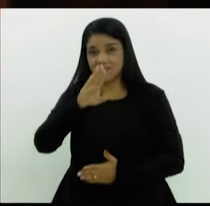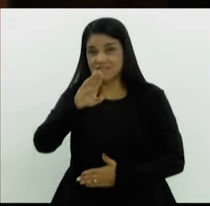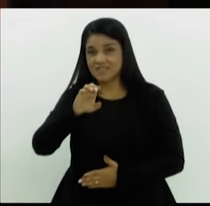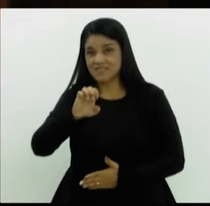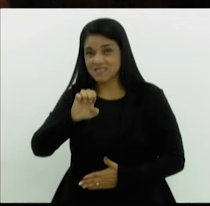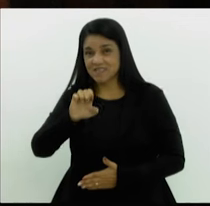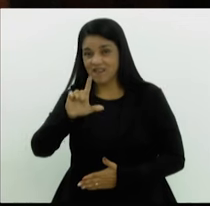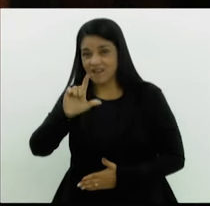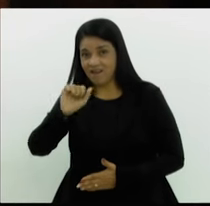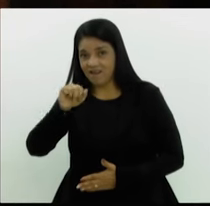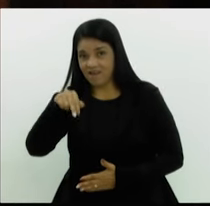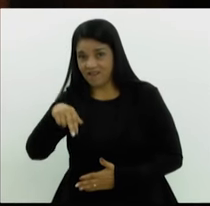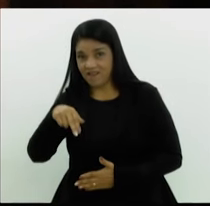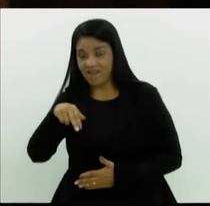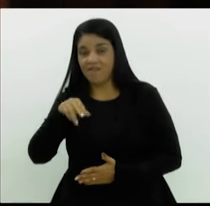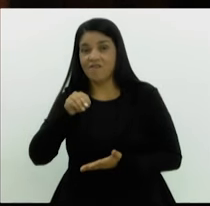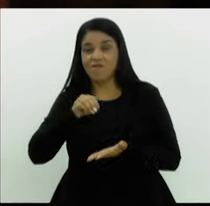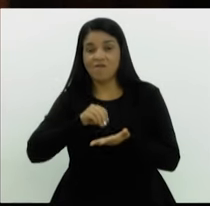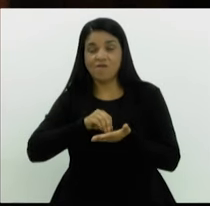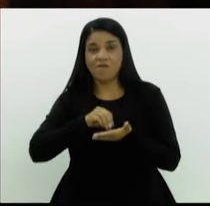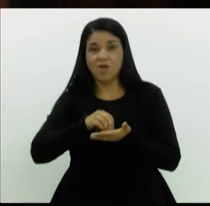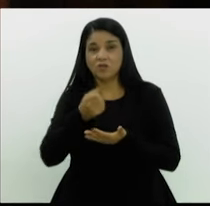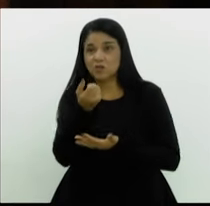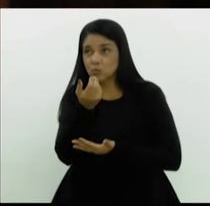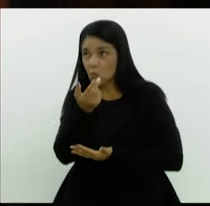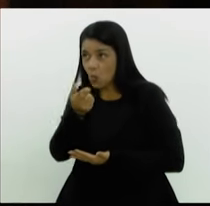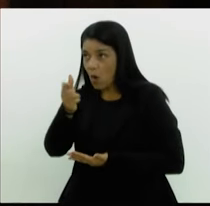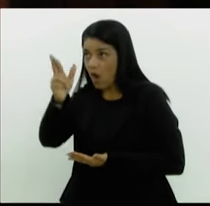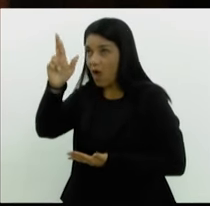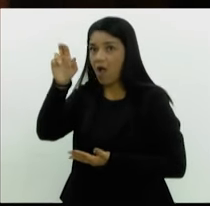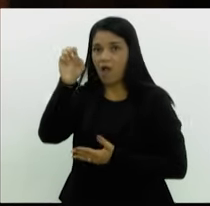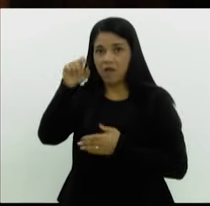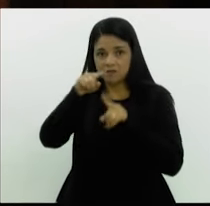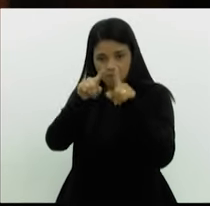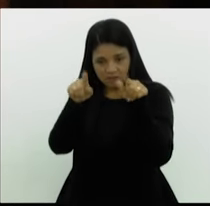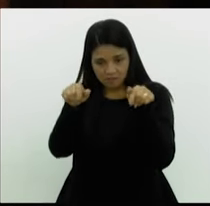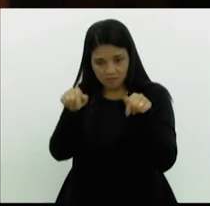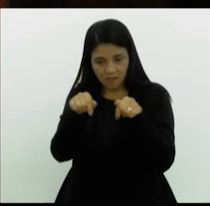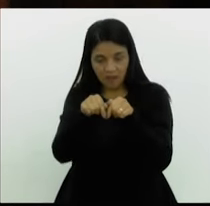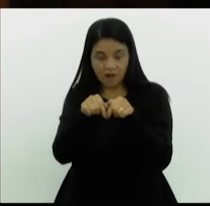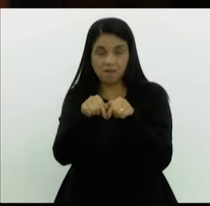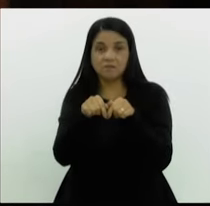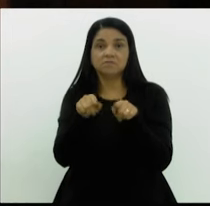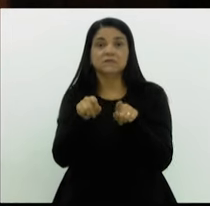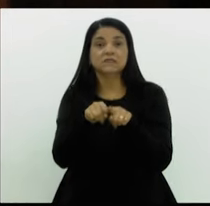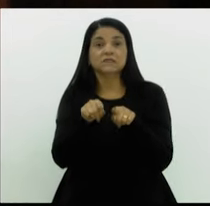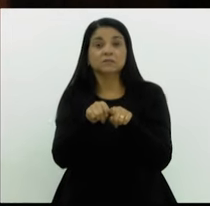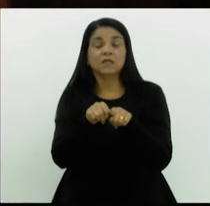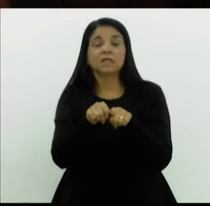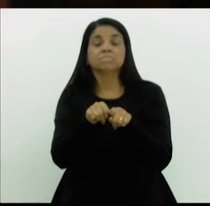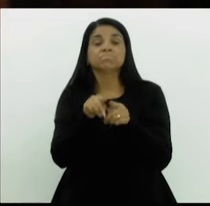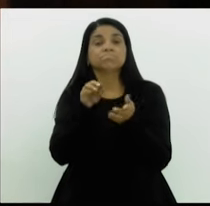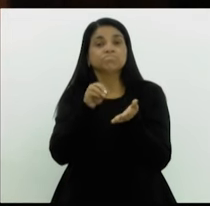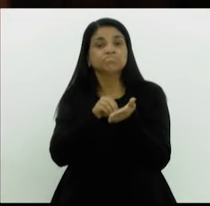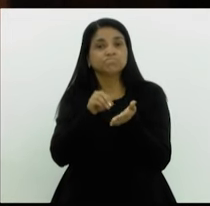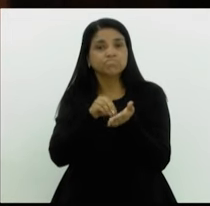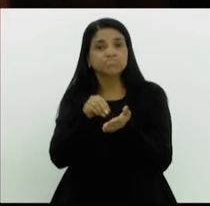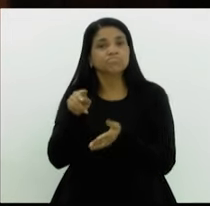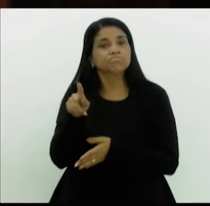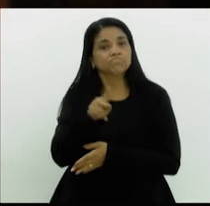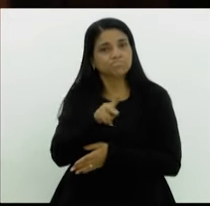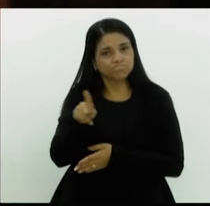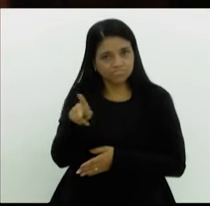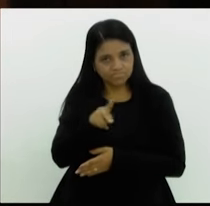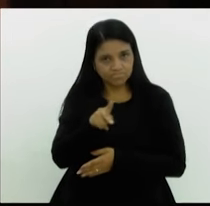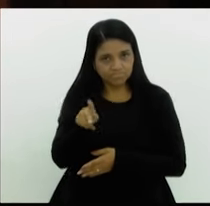trata da falta de climatização da rede, mas também assim como a falta de